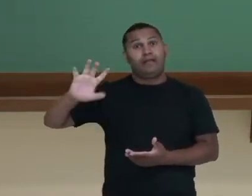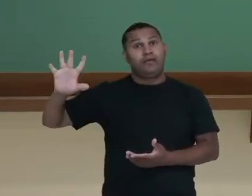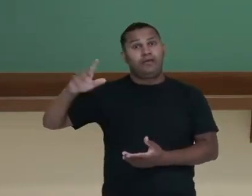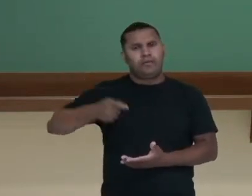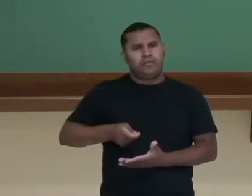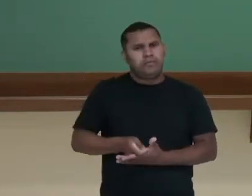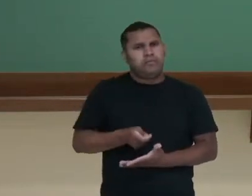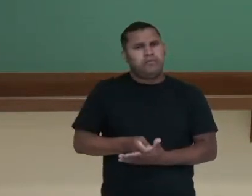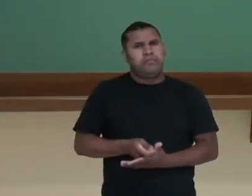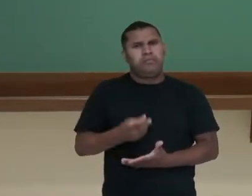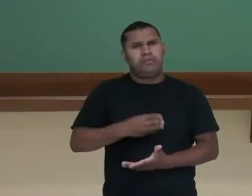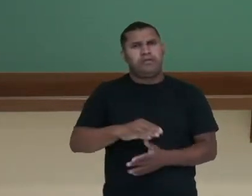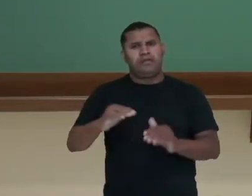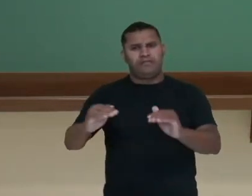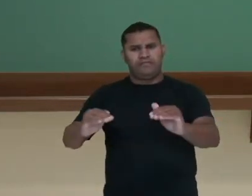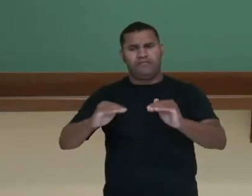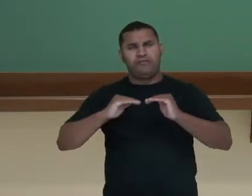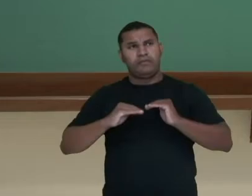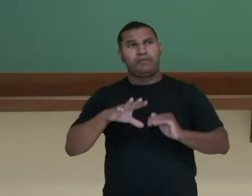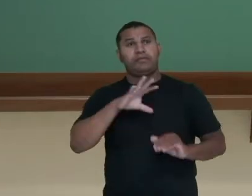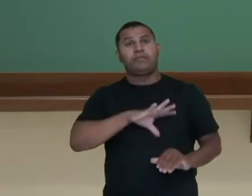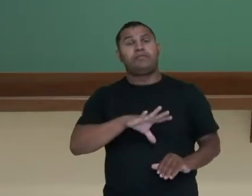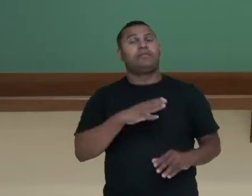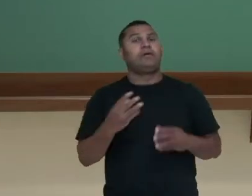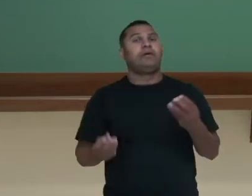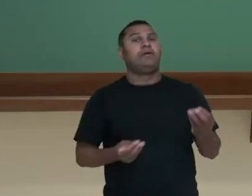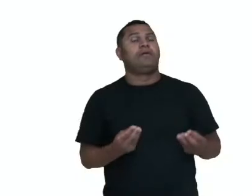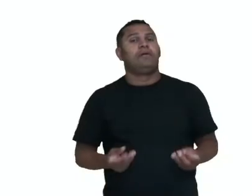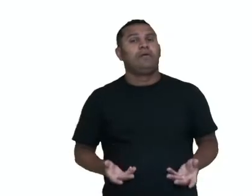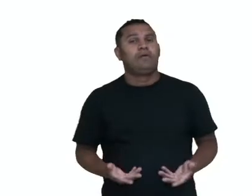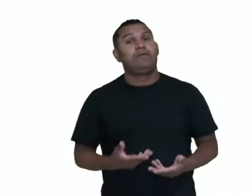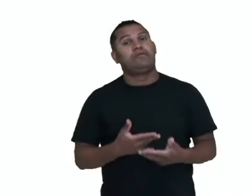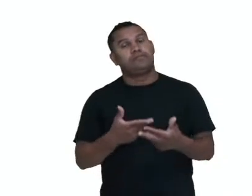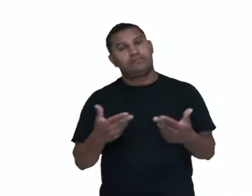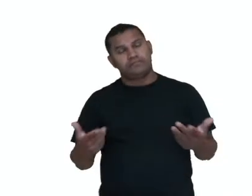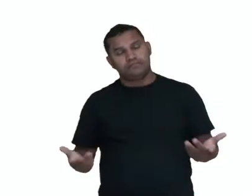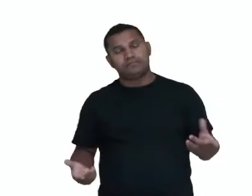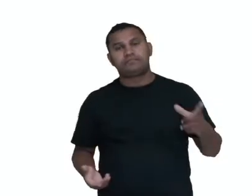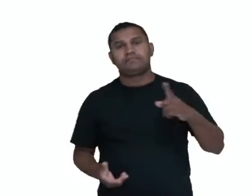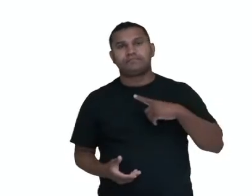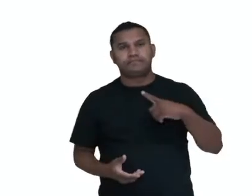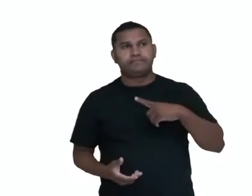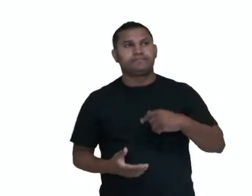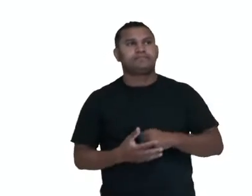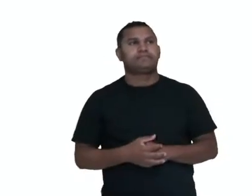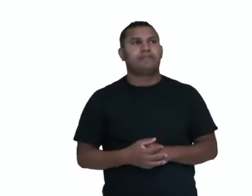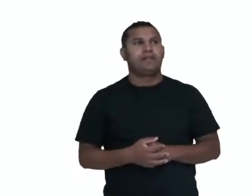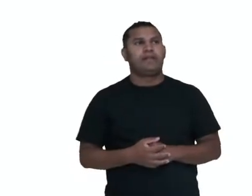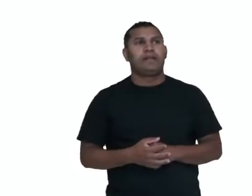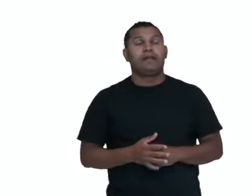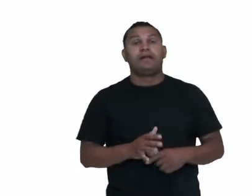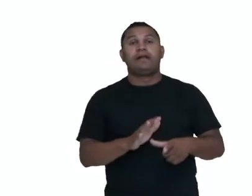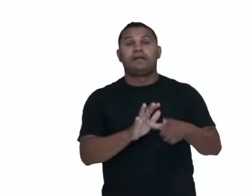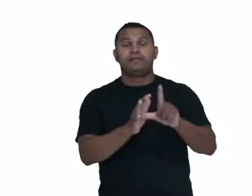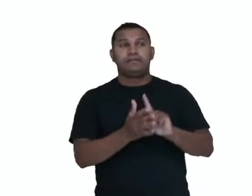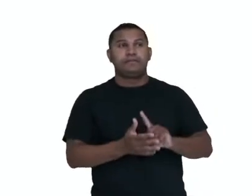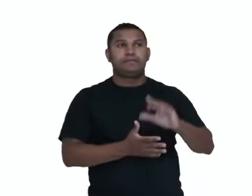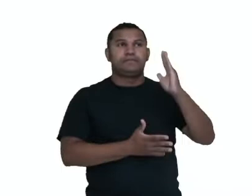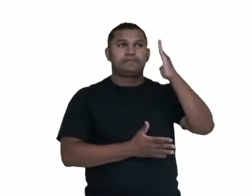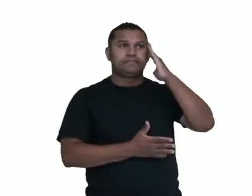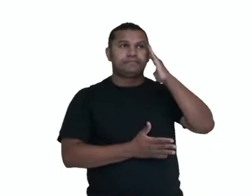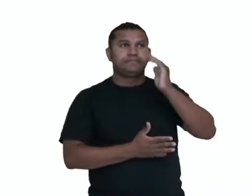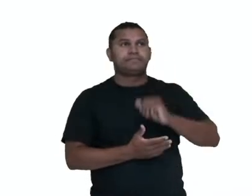vezes, no continente africano. E olha só, pessoal, é necessário a gente estabelecer